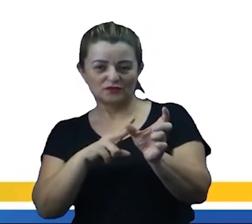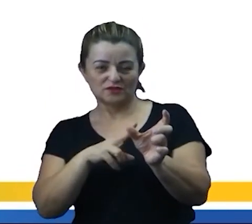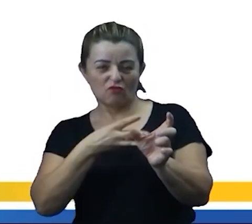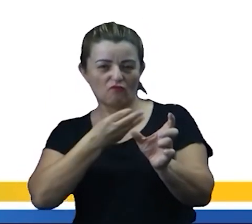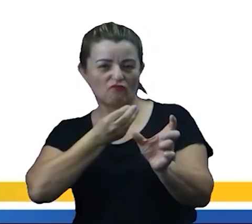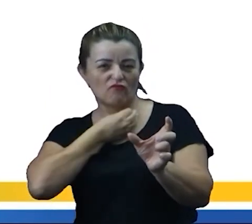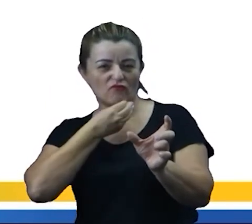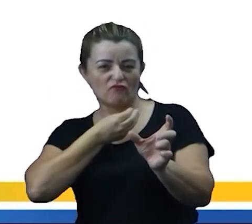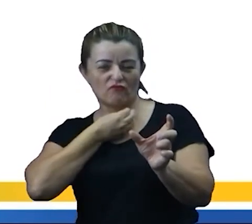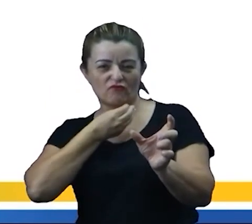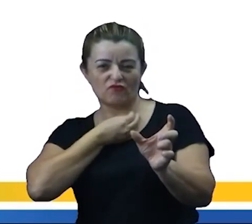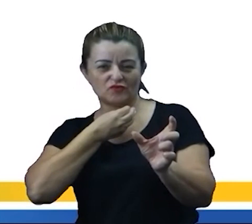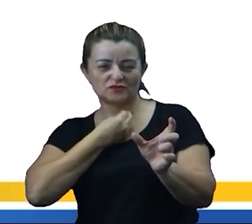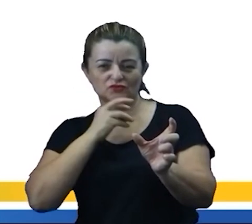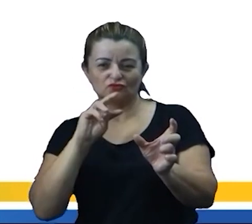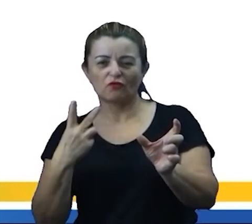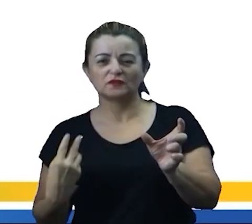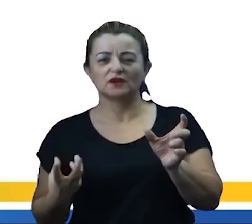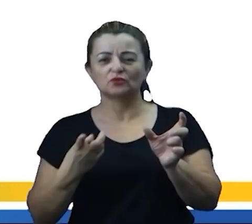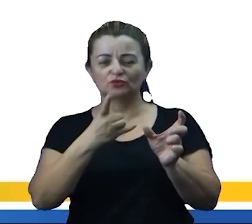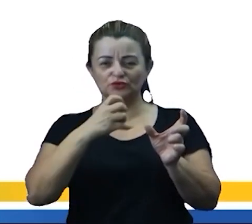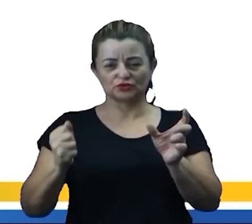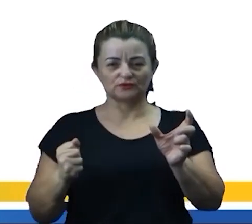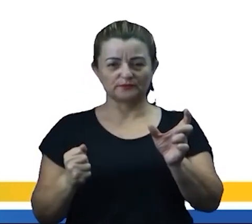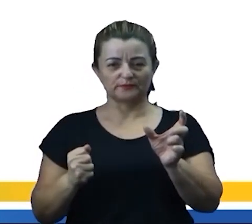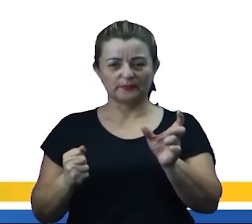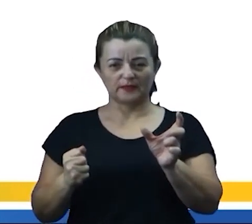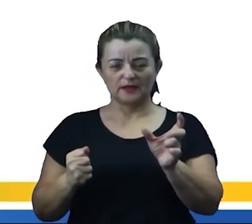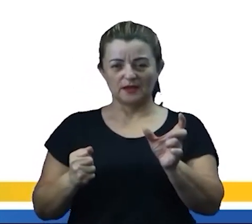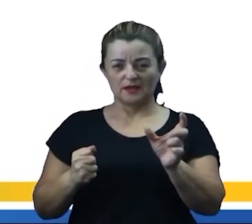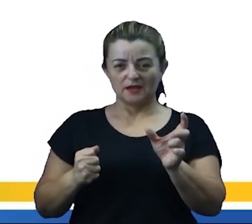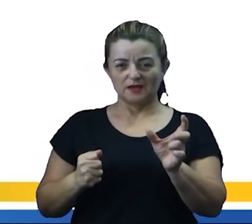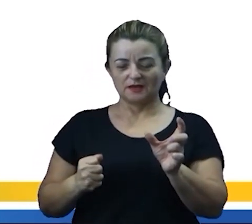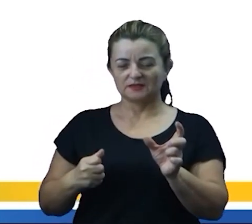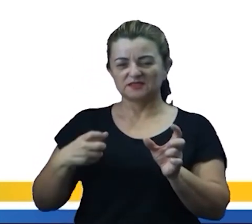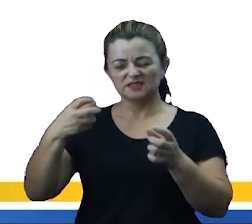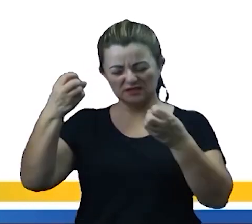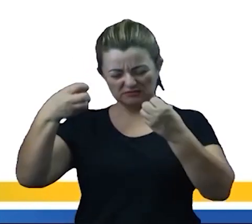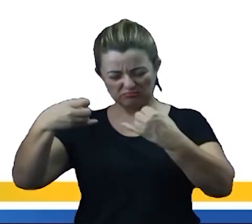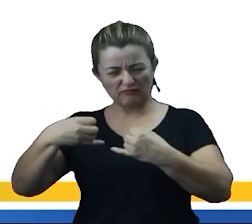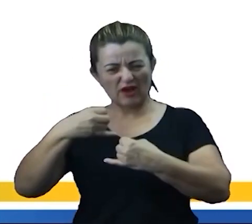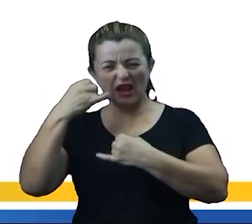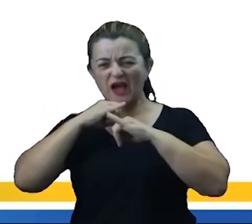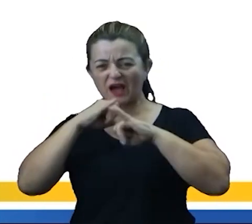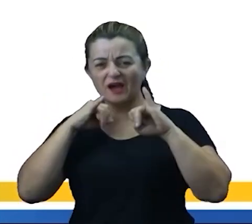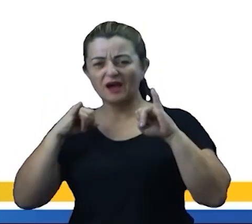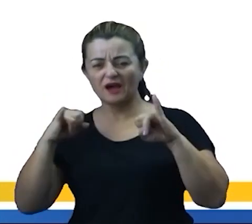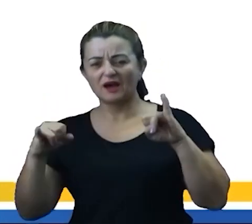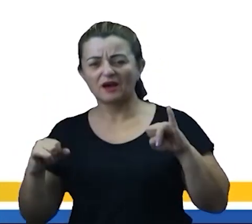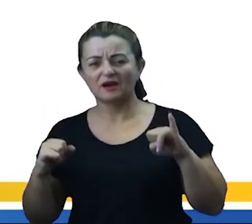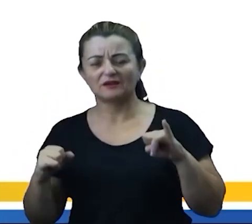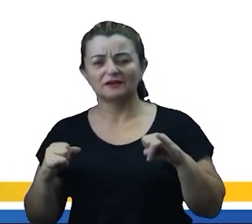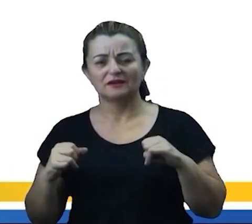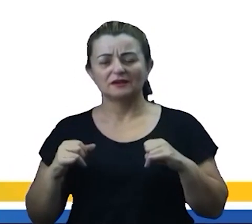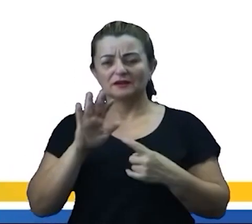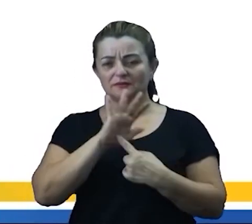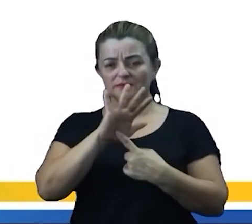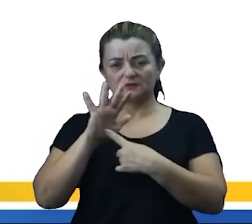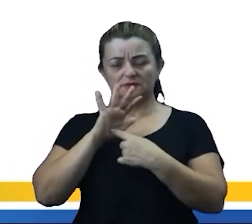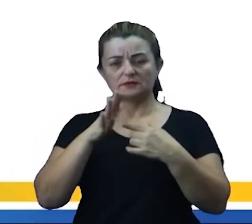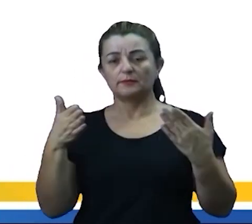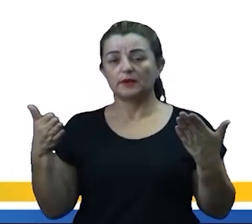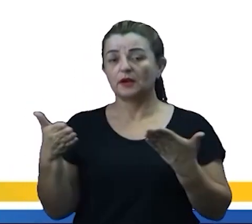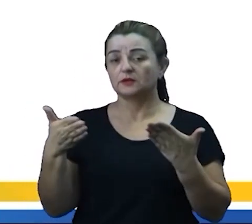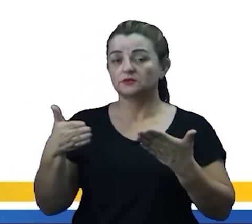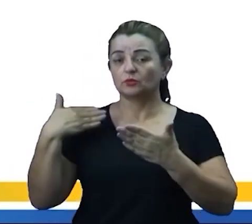informações acerca da grande novidade do dia. Dizia-se muita coisa que não representei agora,